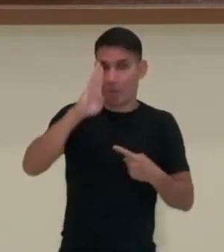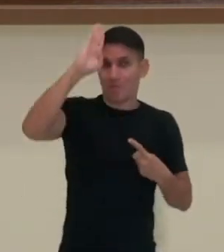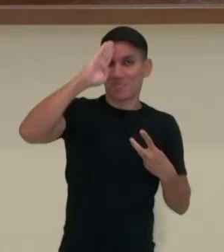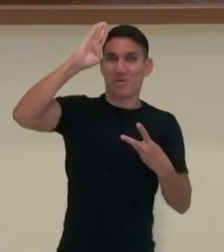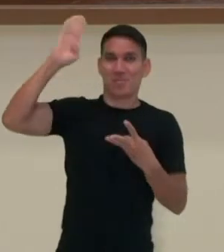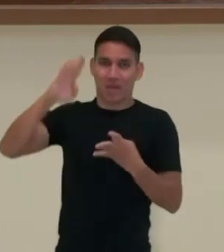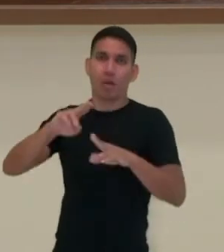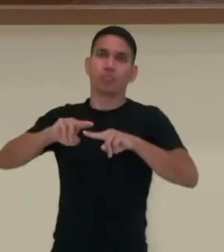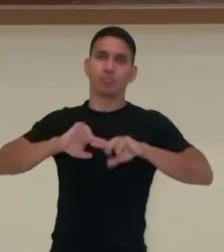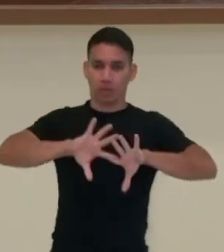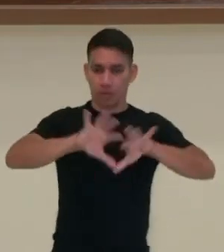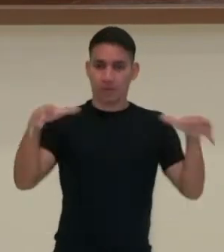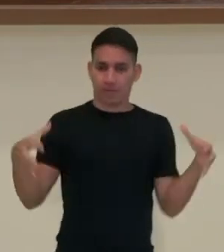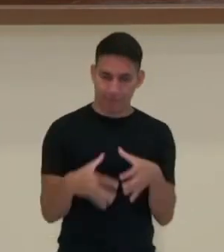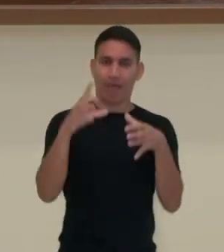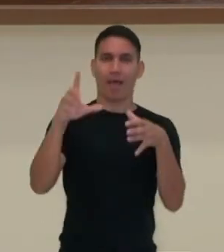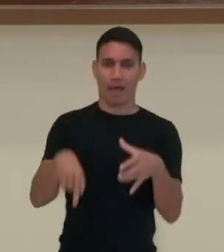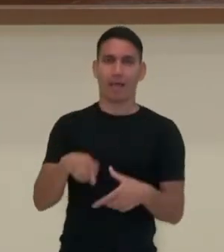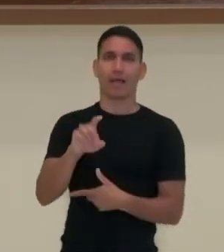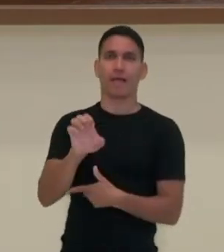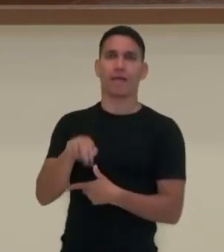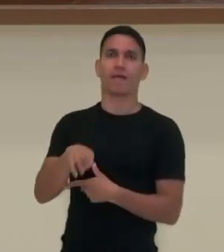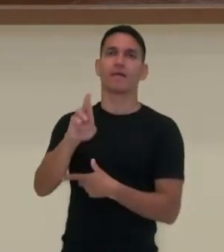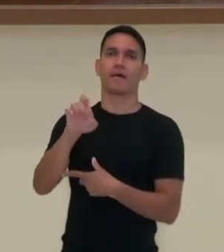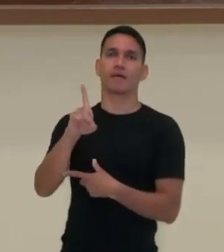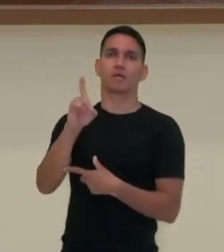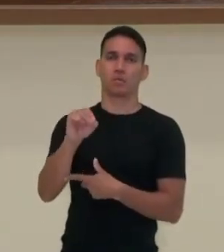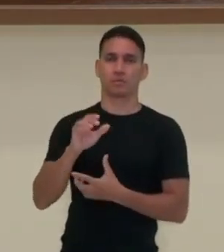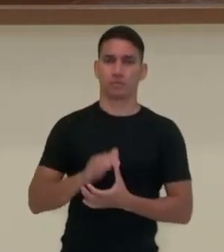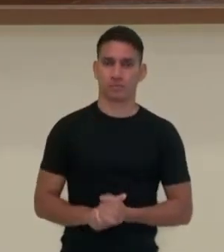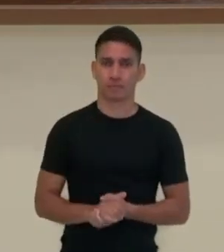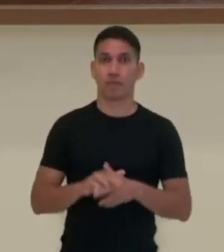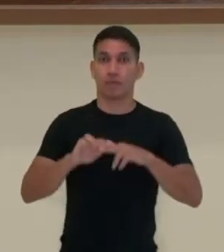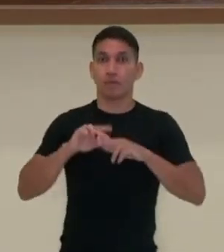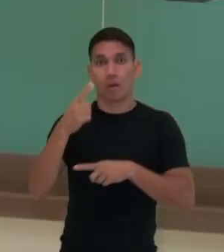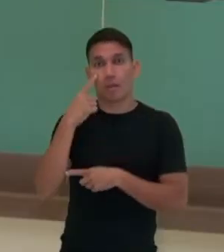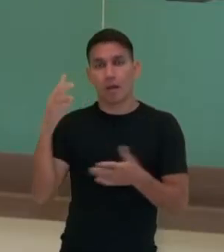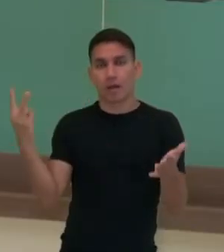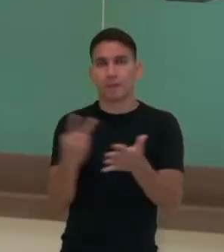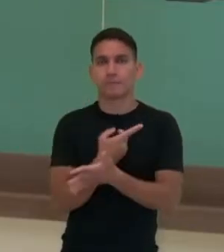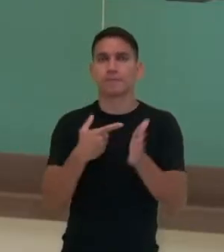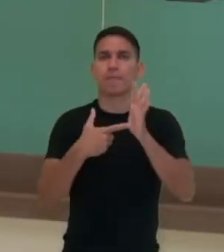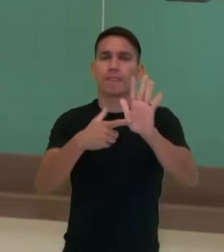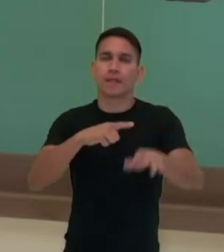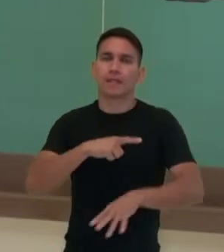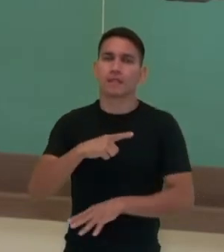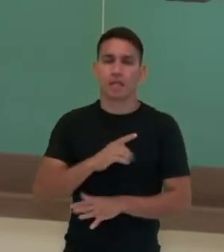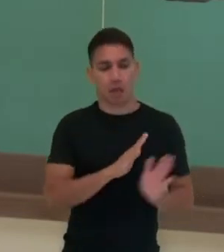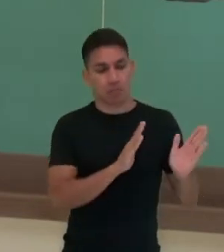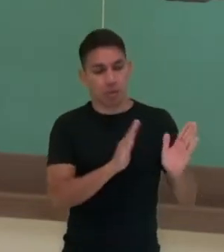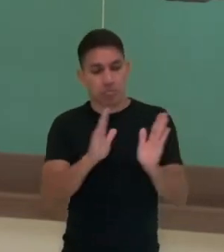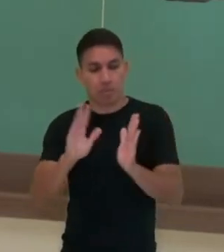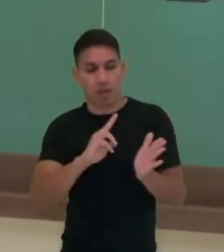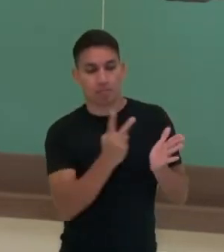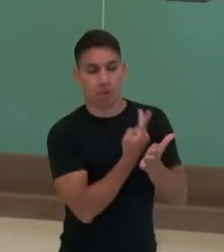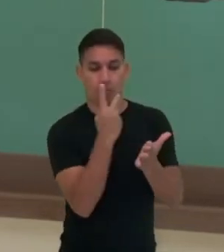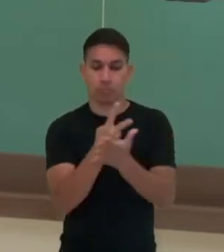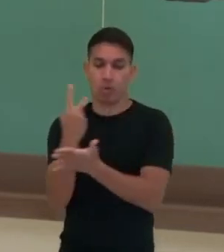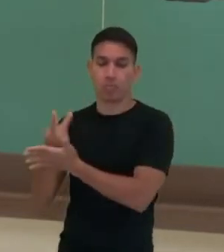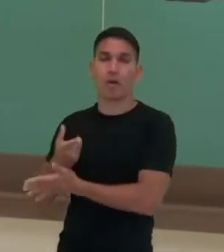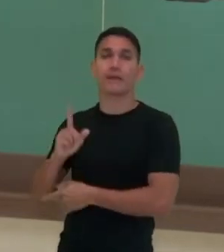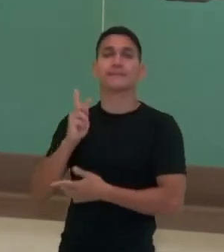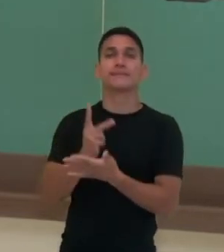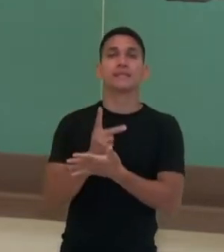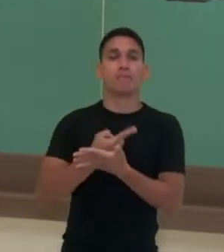que vão fazer, então, parte do enredo, certo? Esses acontecimentos, eles são sempre determinados, né,